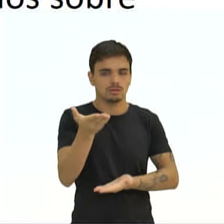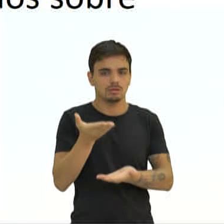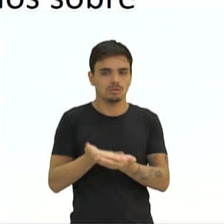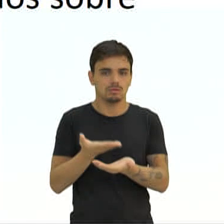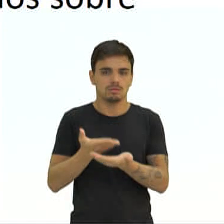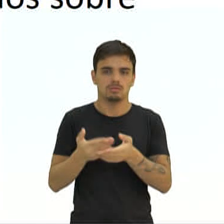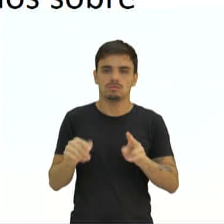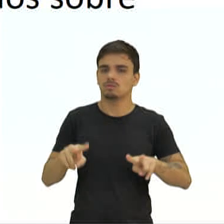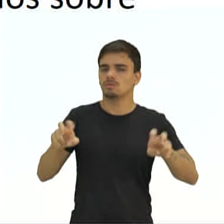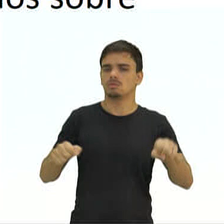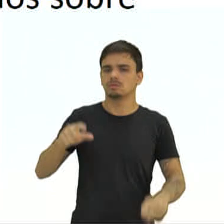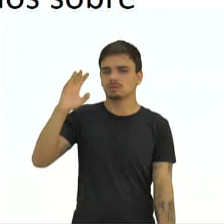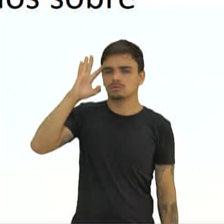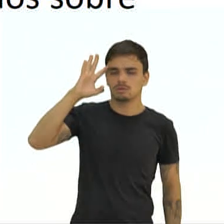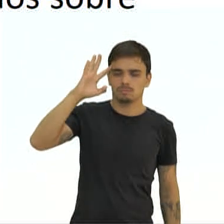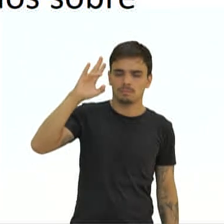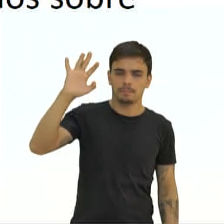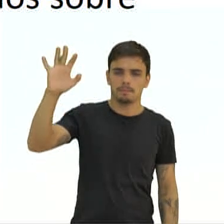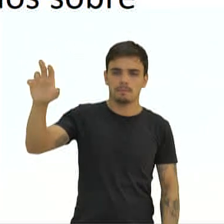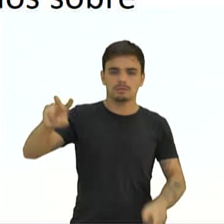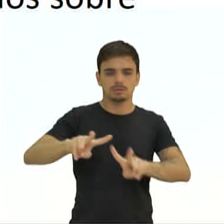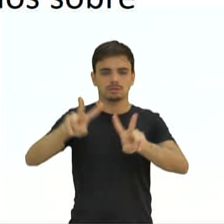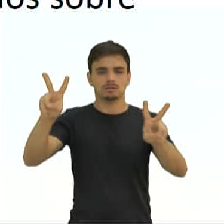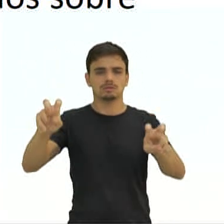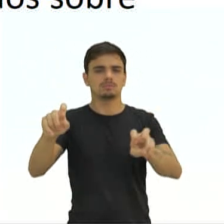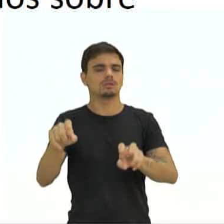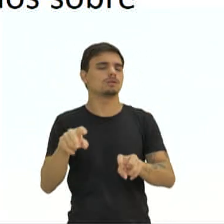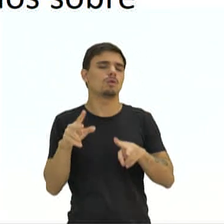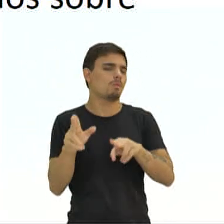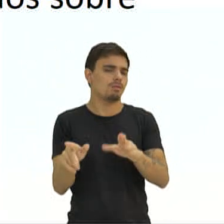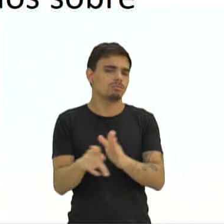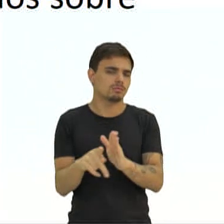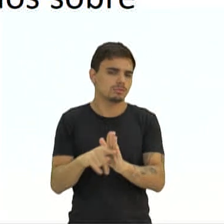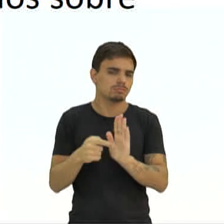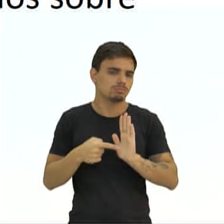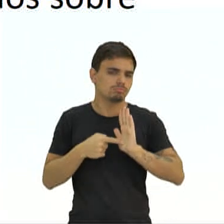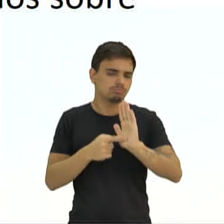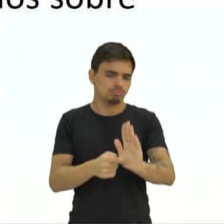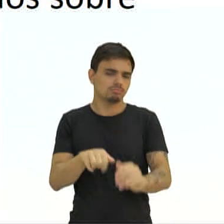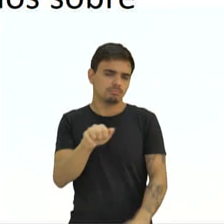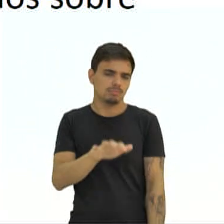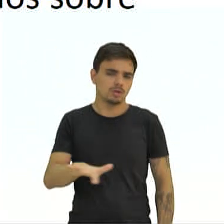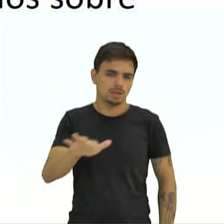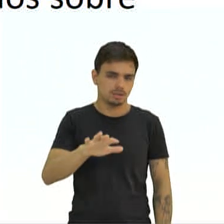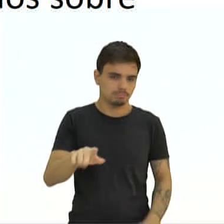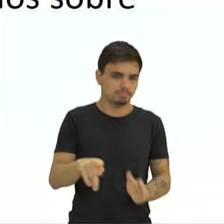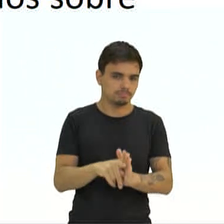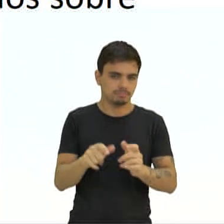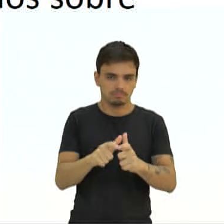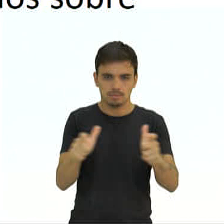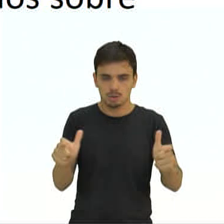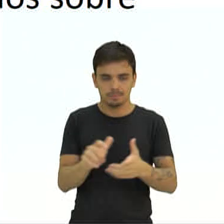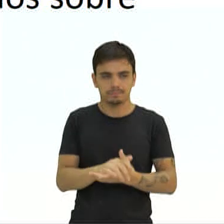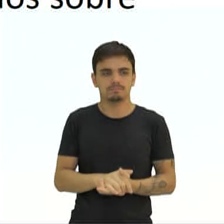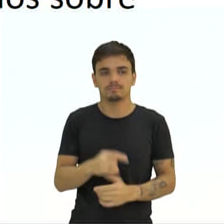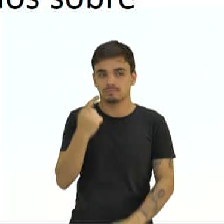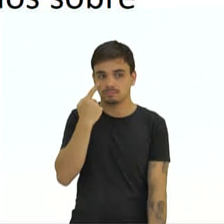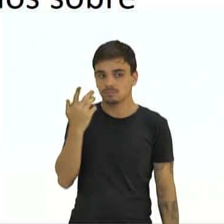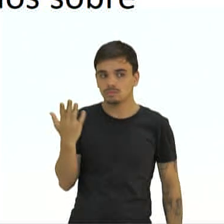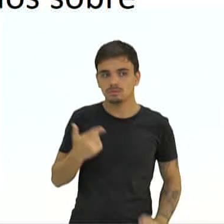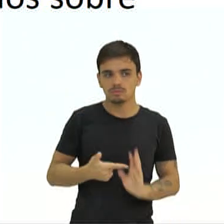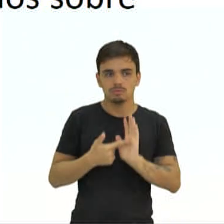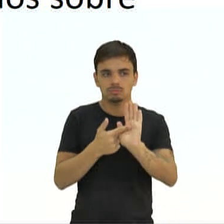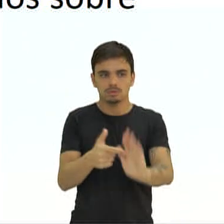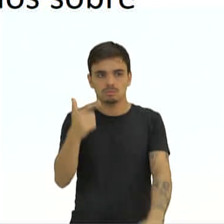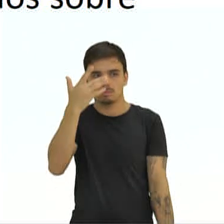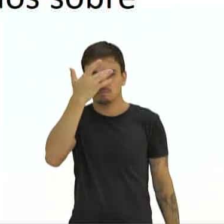aula de hoje com uma reflexão como essas que eu venho fazendo é na maioria delas hoje eu trouxe